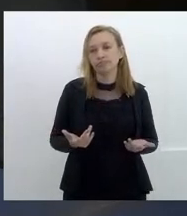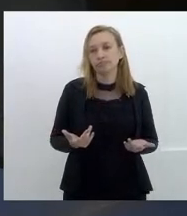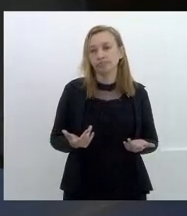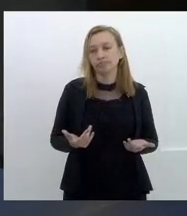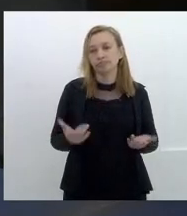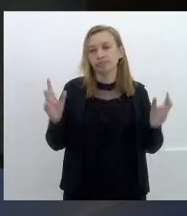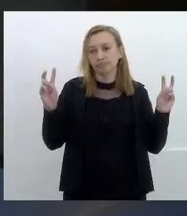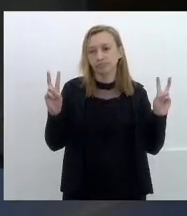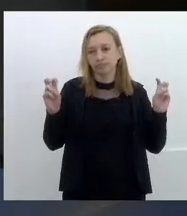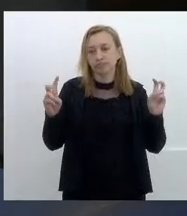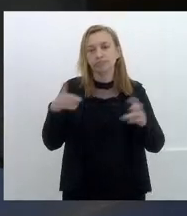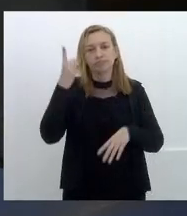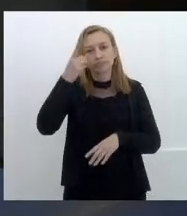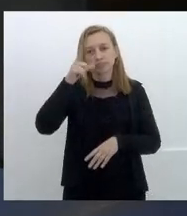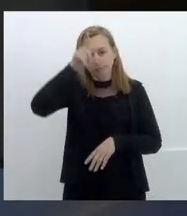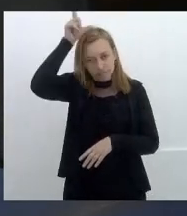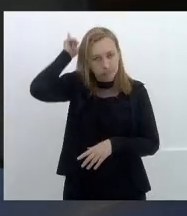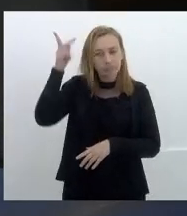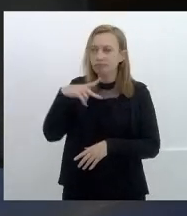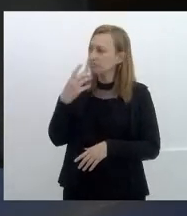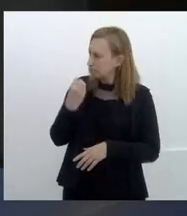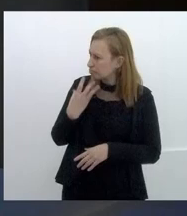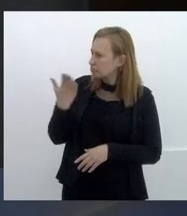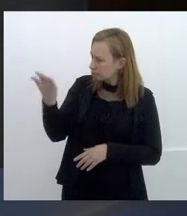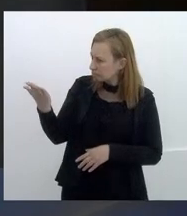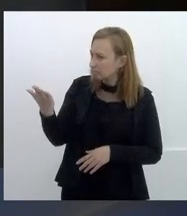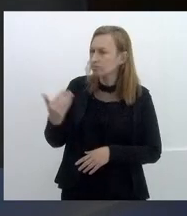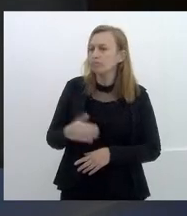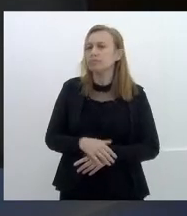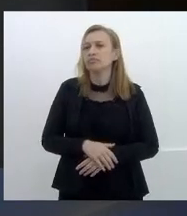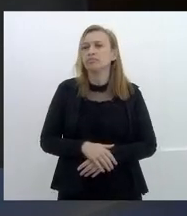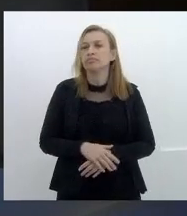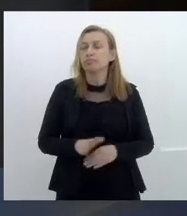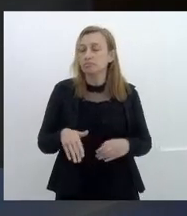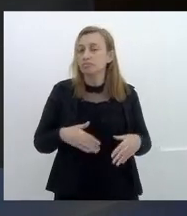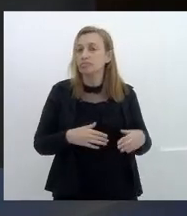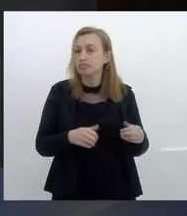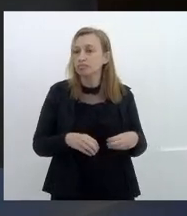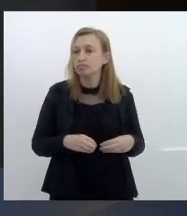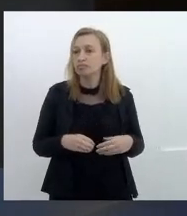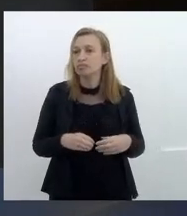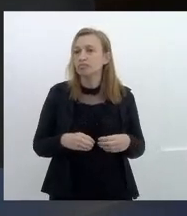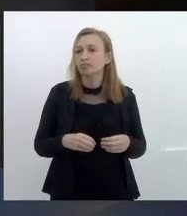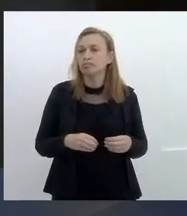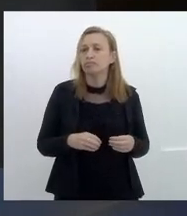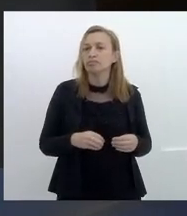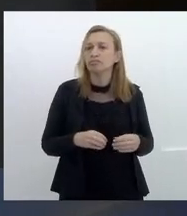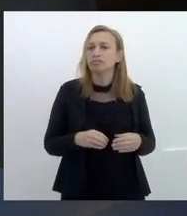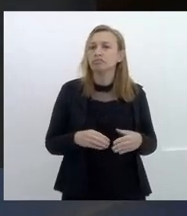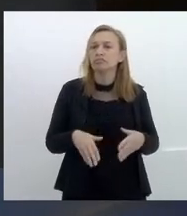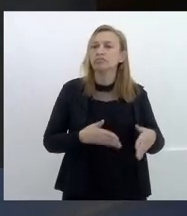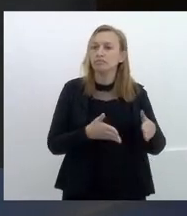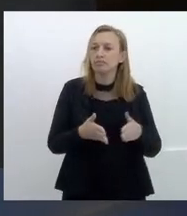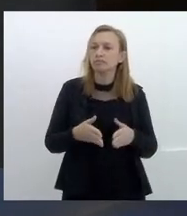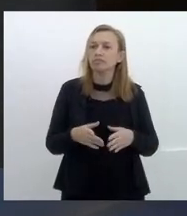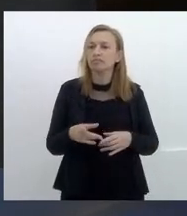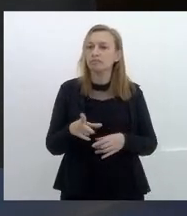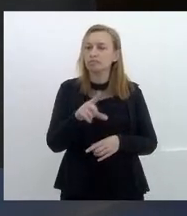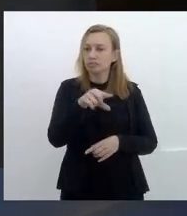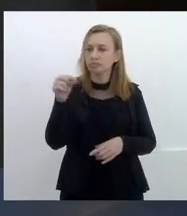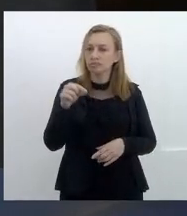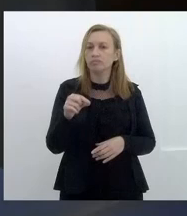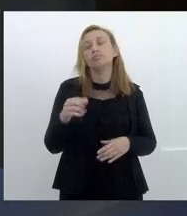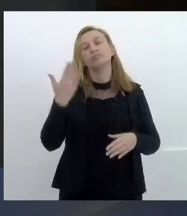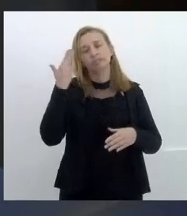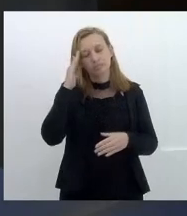o Deputado Luiz Paulo muito bem abordou e enfim é um encaminhamento para que seja decidido embora a gente também entenda